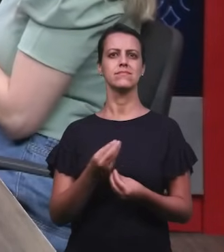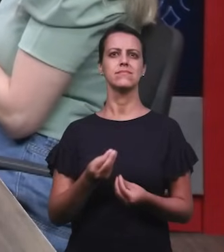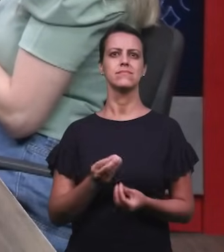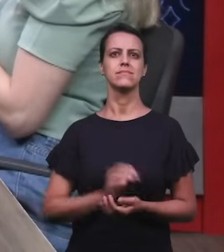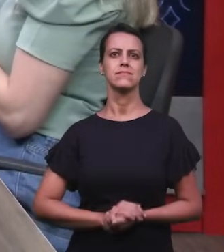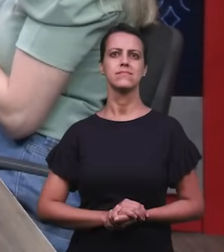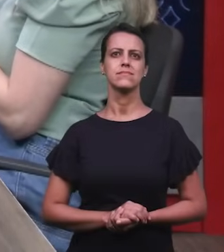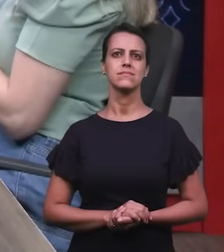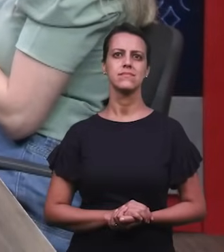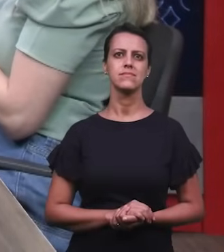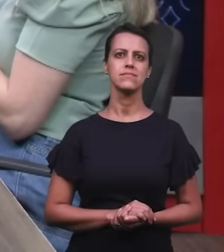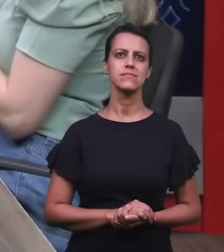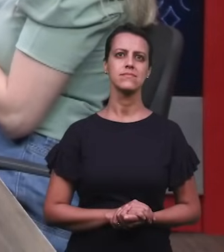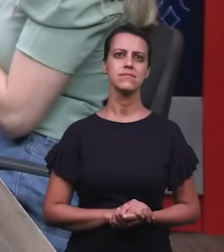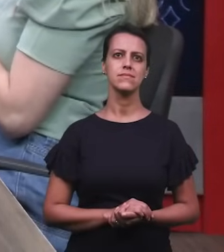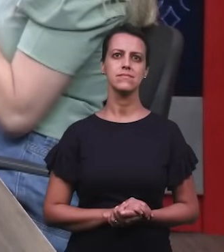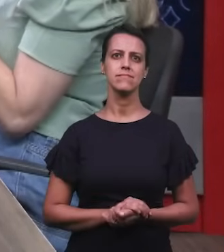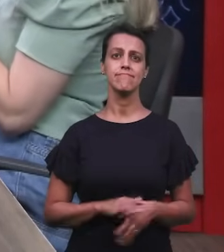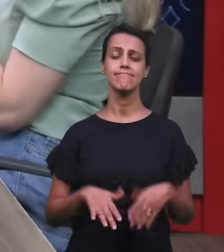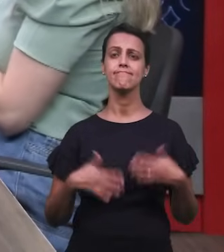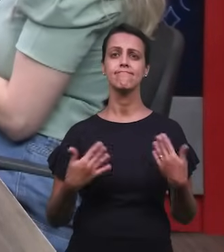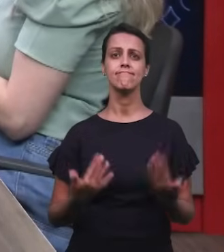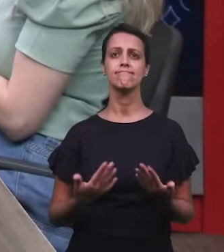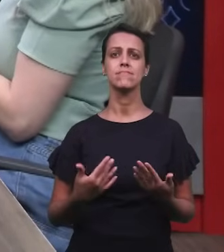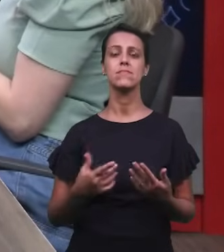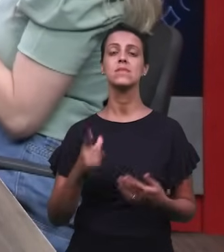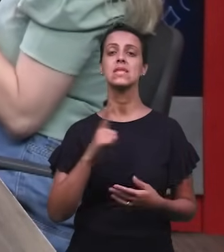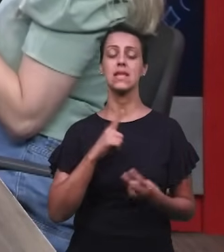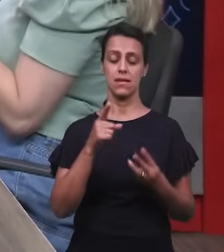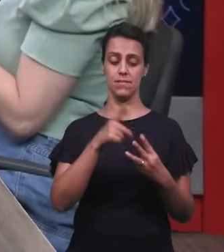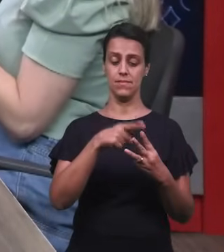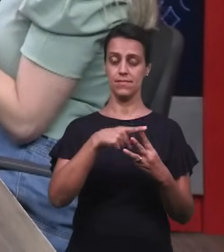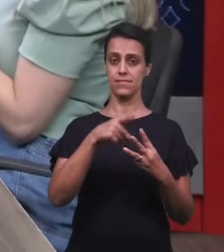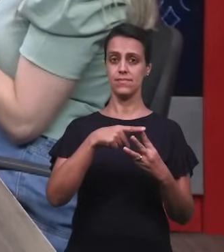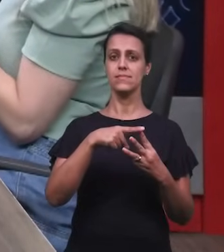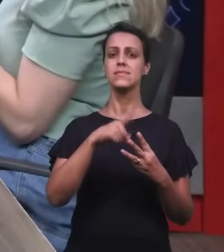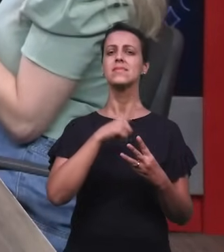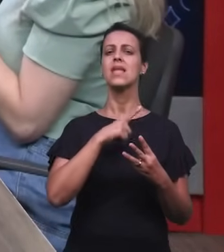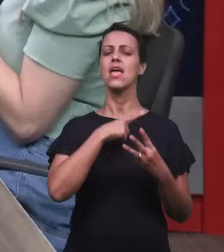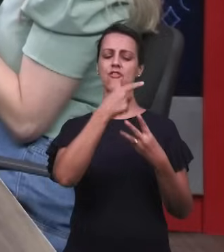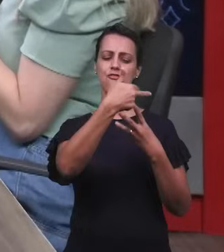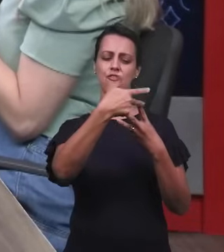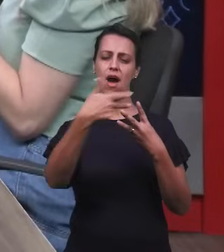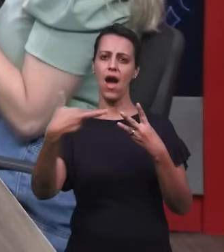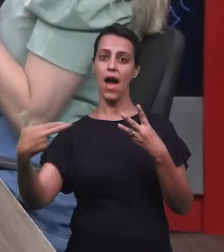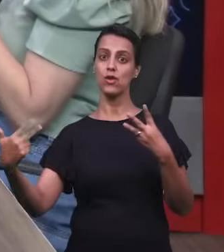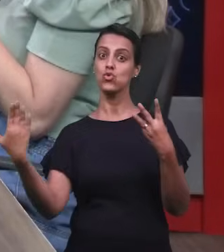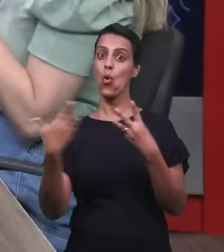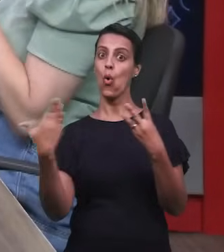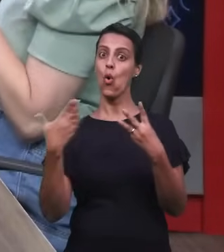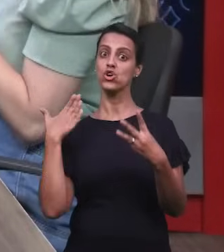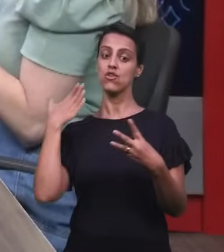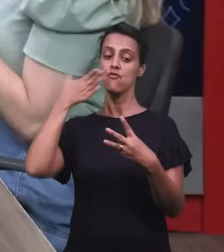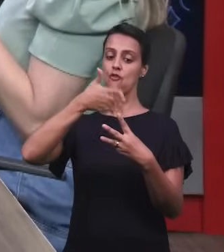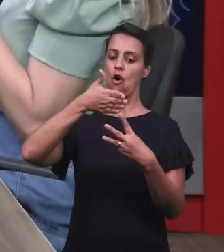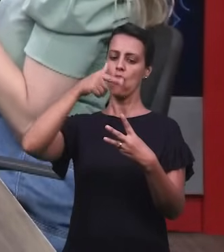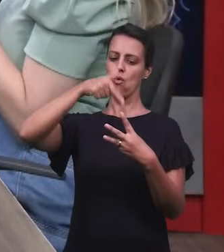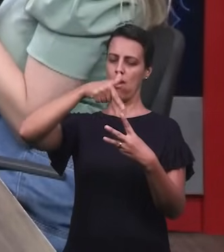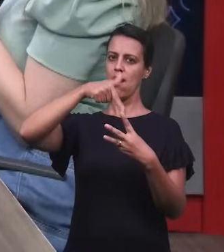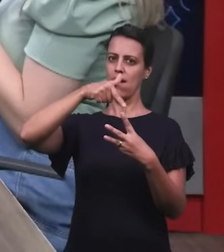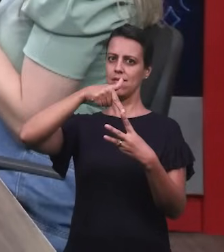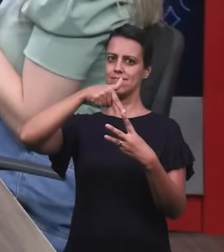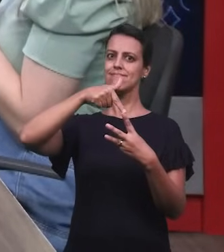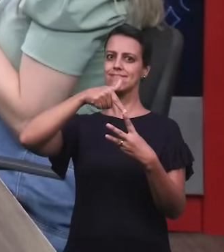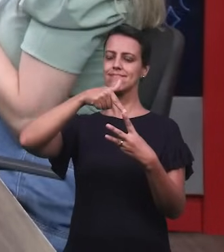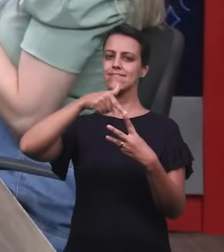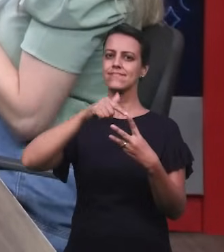experiências. Então, quais são os temperamentos? Nós até citamos também, nós vamos hoje falar com um pouco mais de detalhes sobre